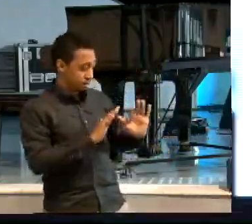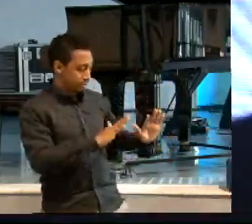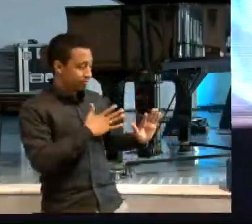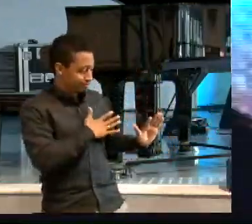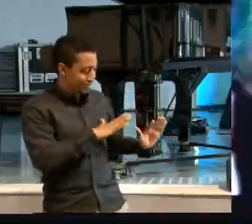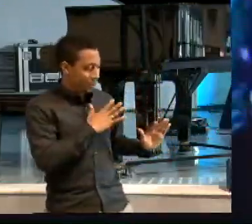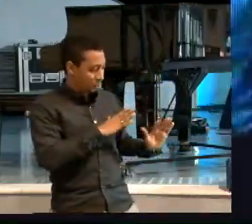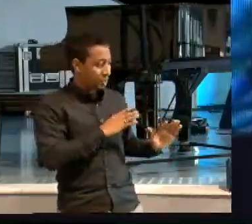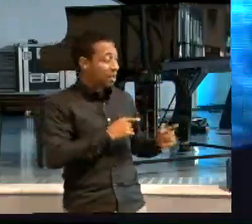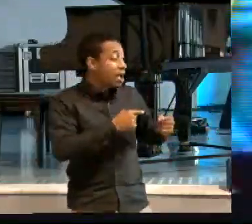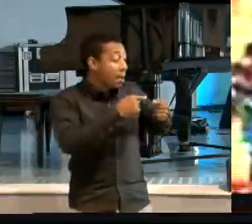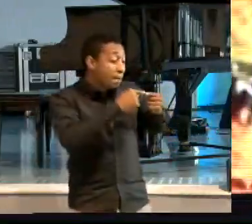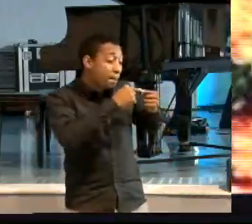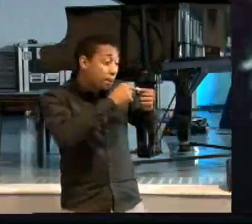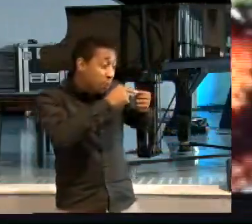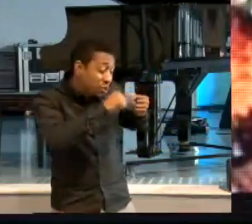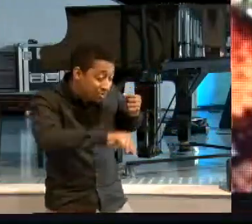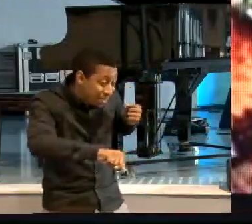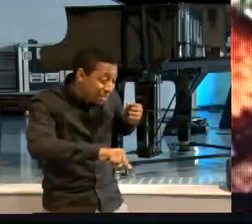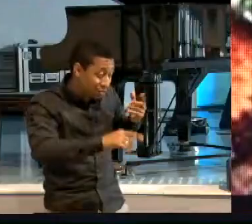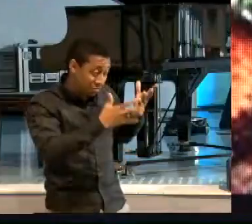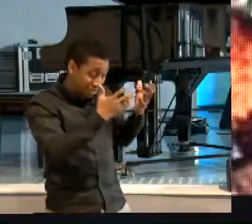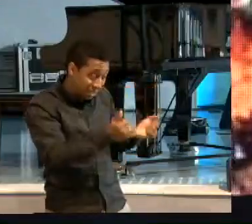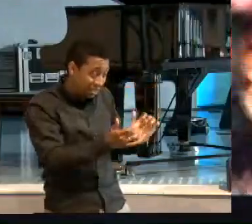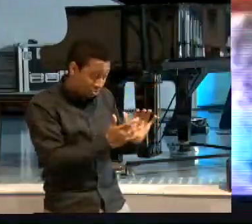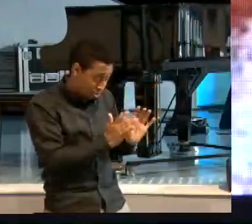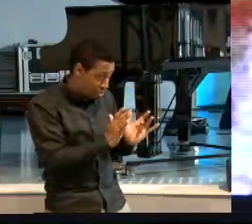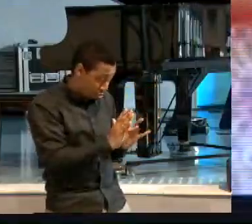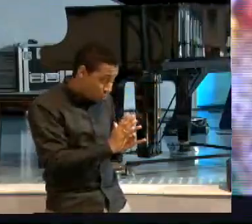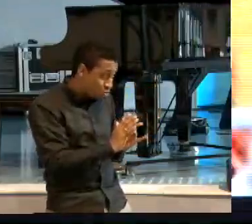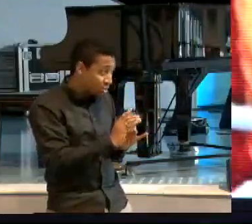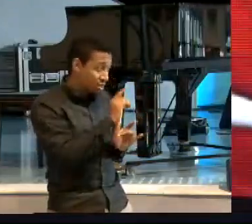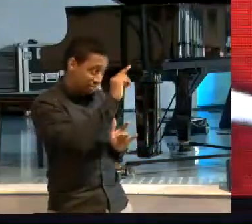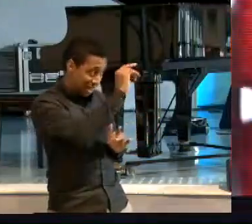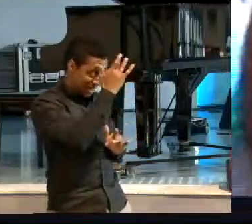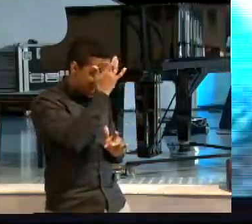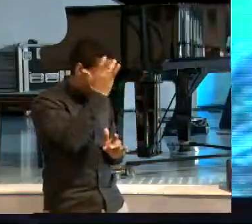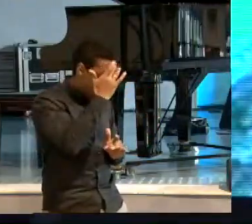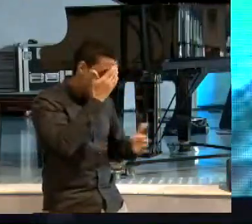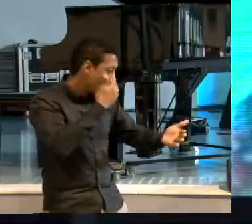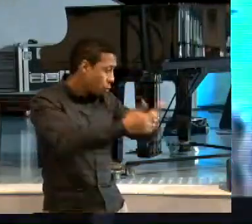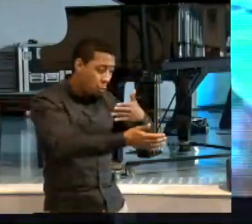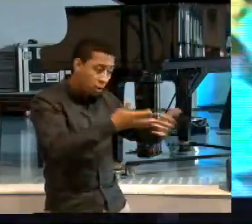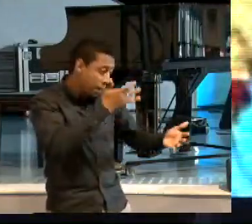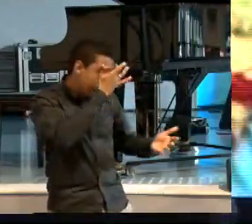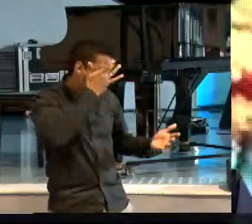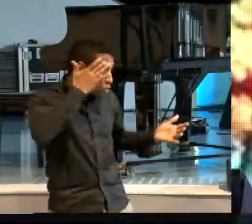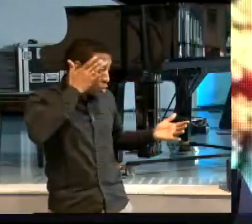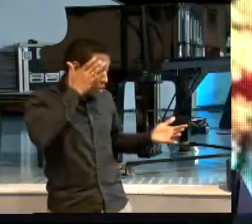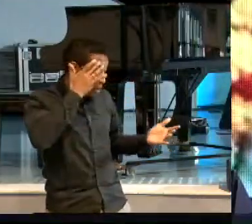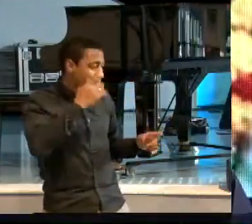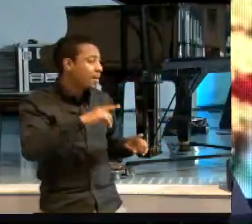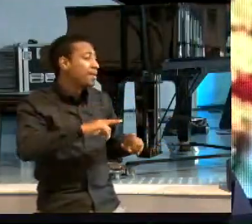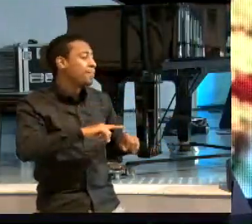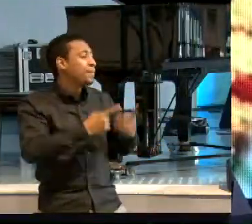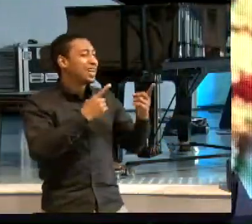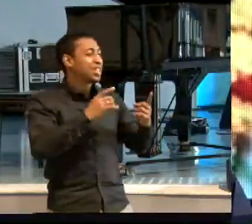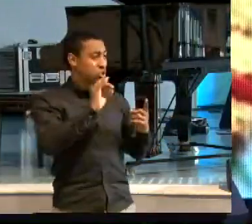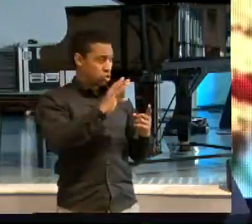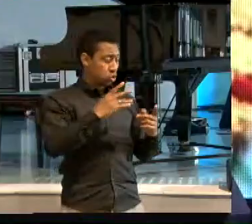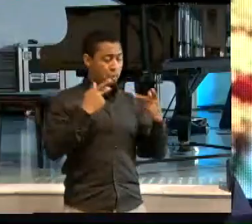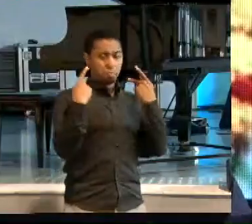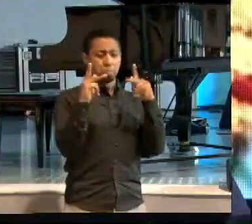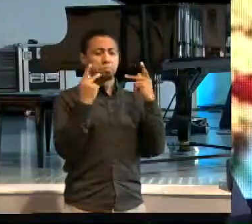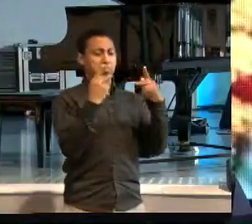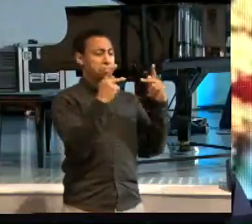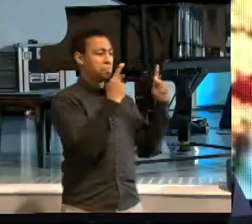a proibição à conversão não é só para nós, os cristãos. Ela é para todo mundo. Mas nós não somos os únicos que pregamos conversão. Ele